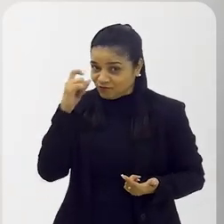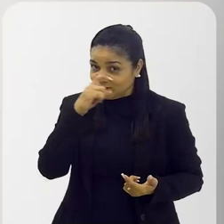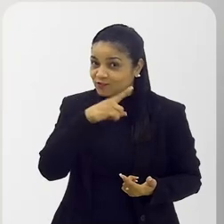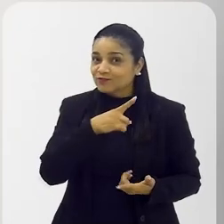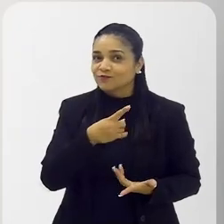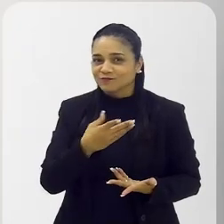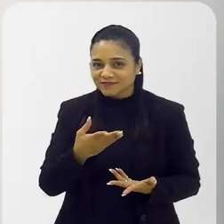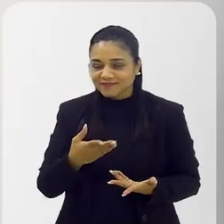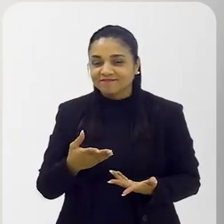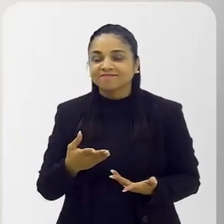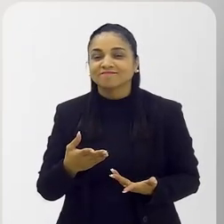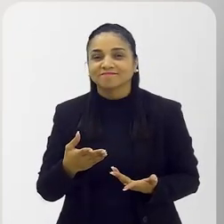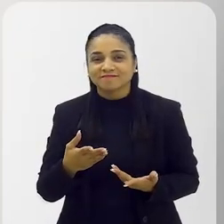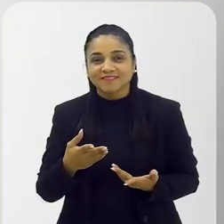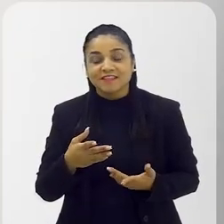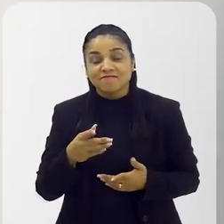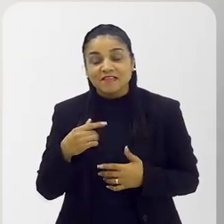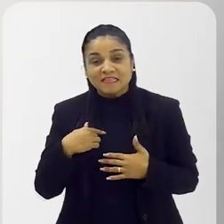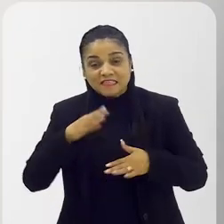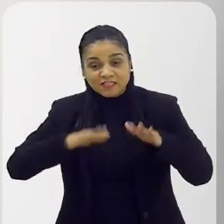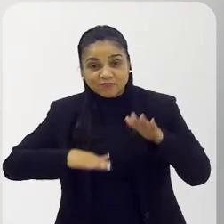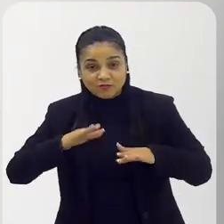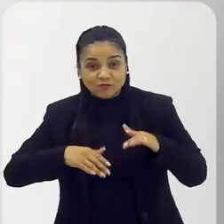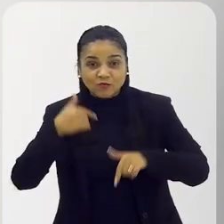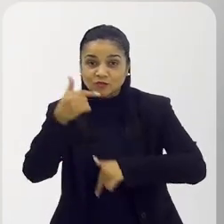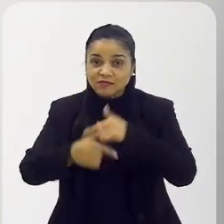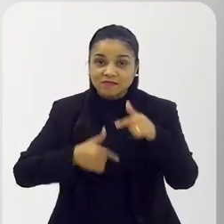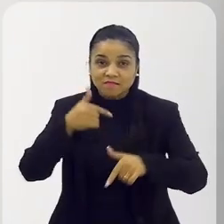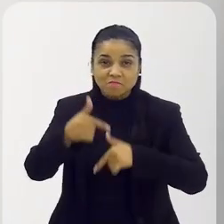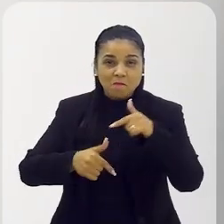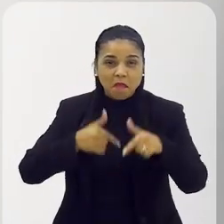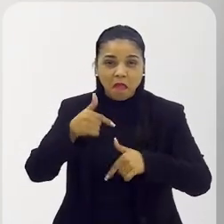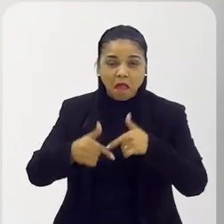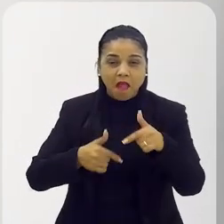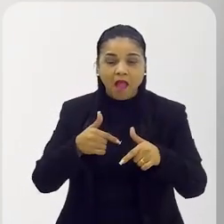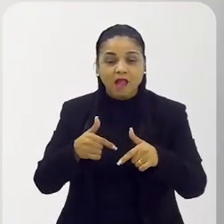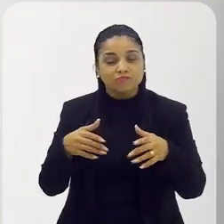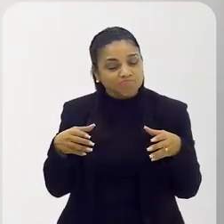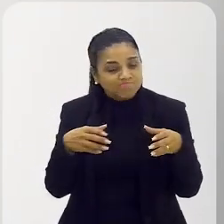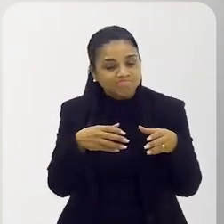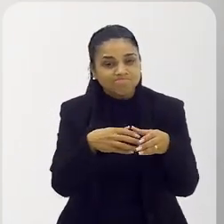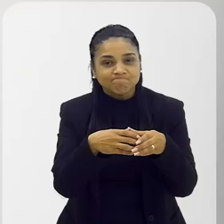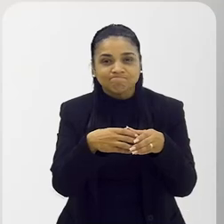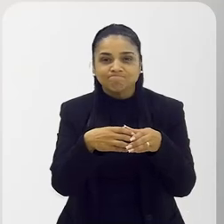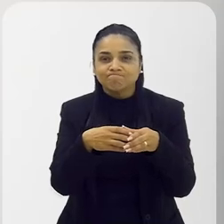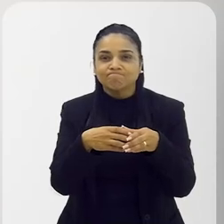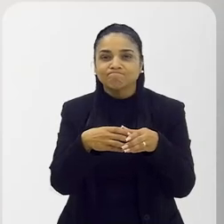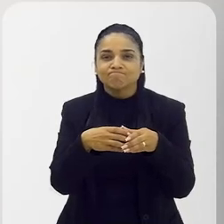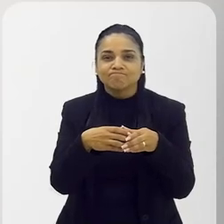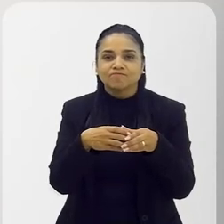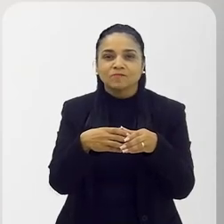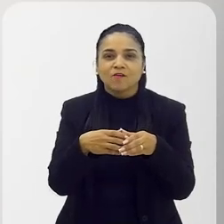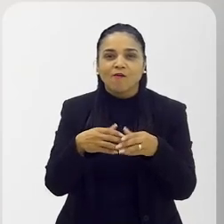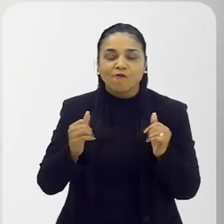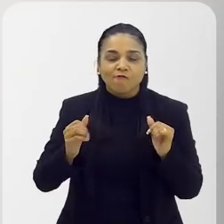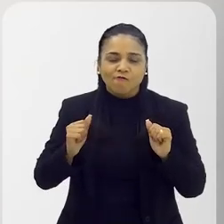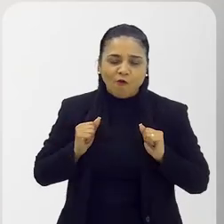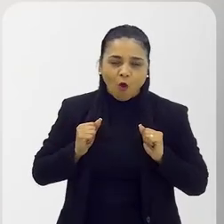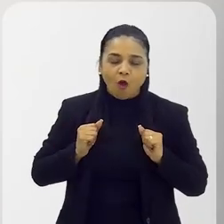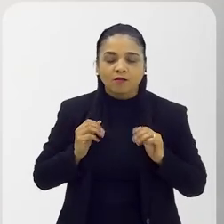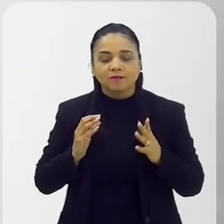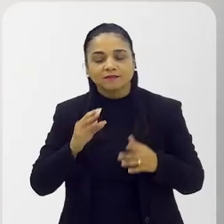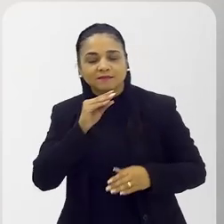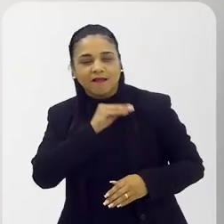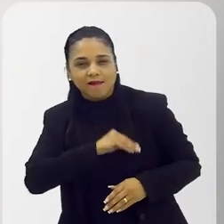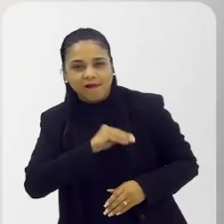Mas, a gente tem que, porque até as condições, às vezes, de trabalho, complicam, né? Porque tem toda uma equipe, folgas,